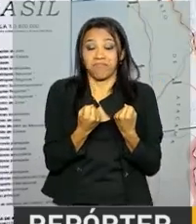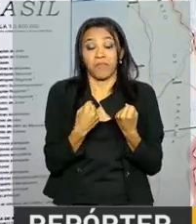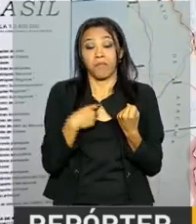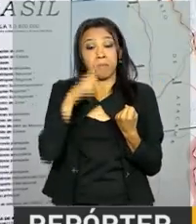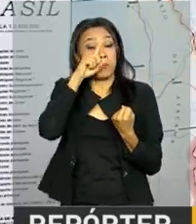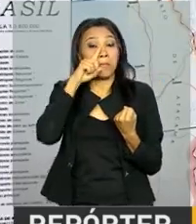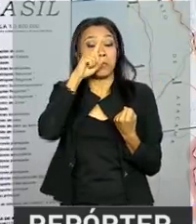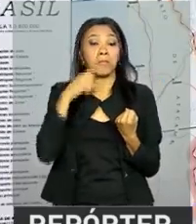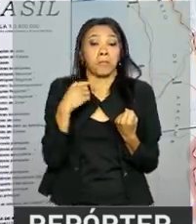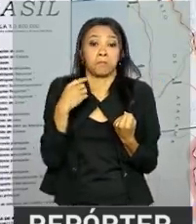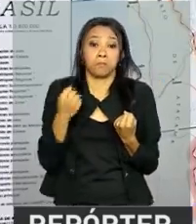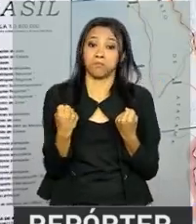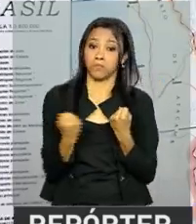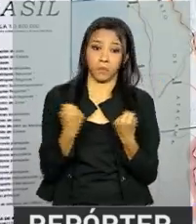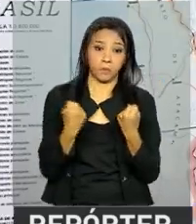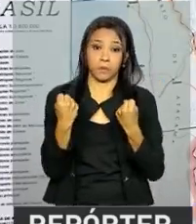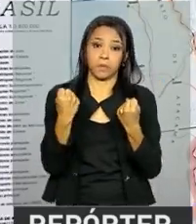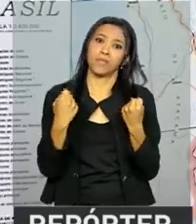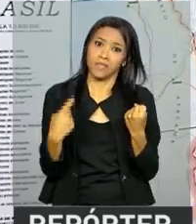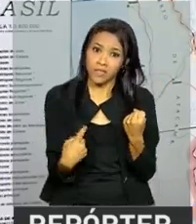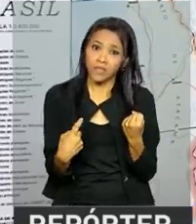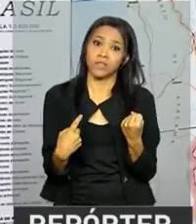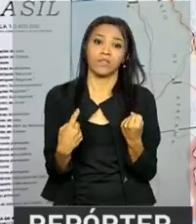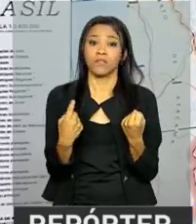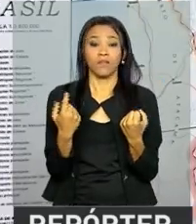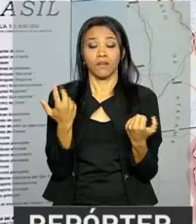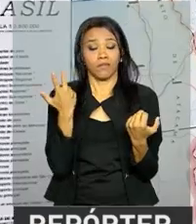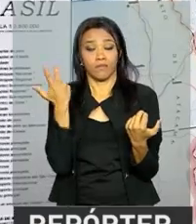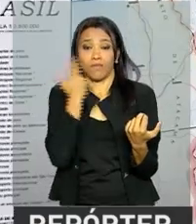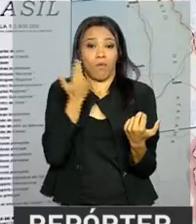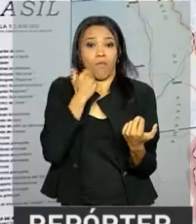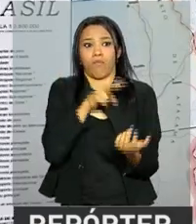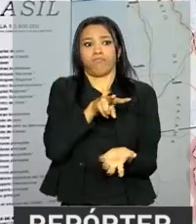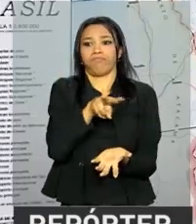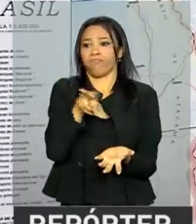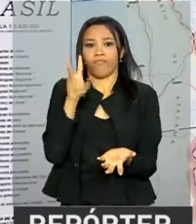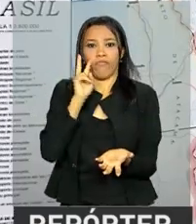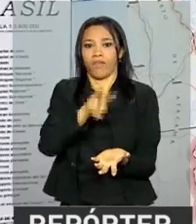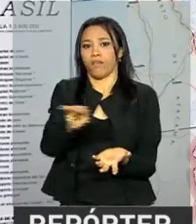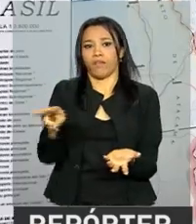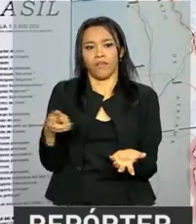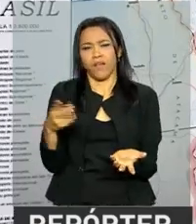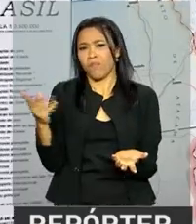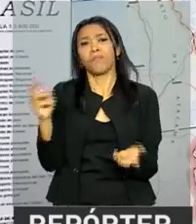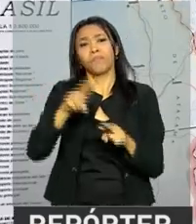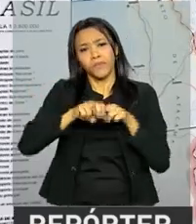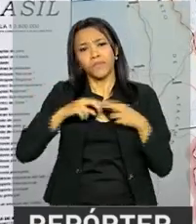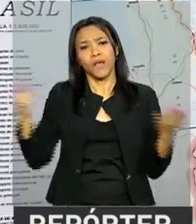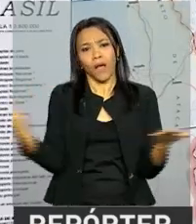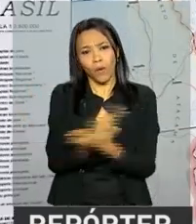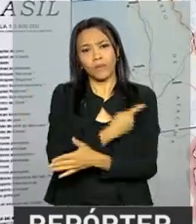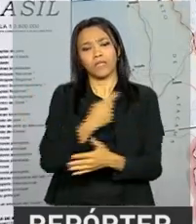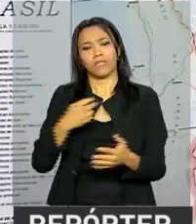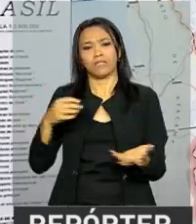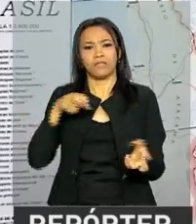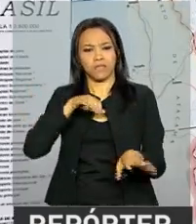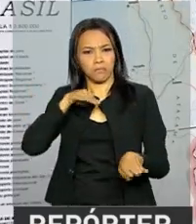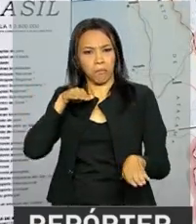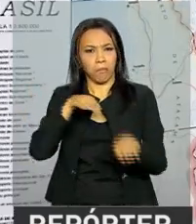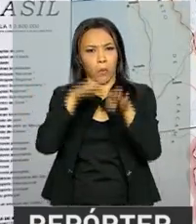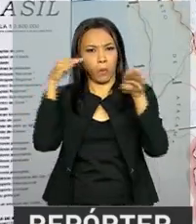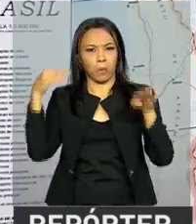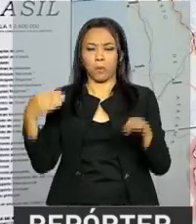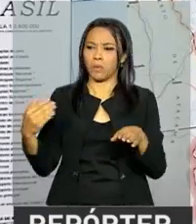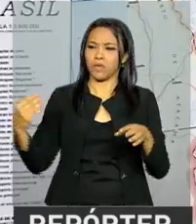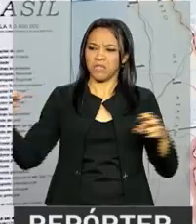risco e essas situações são extremamente comuns então nós temos muitos acidentes nas rodovias e que local